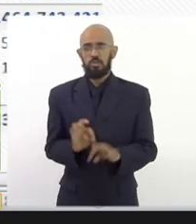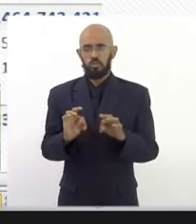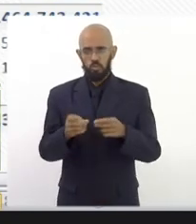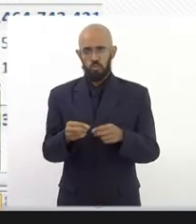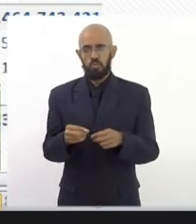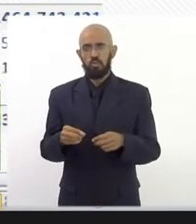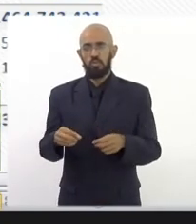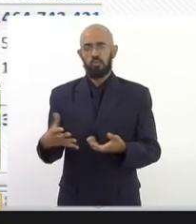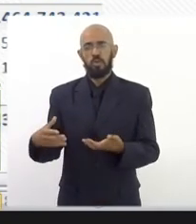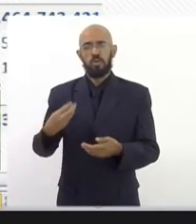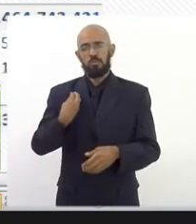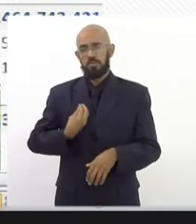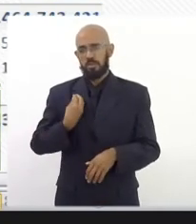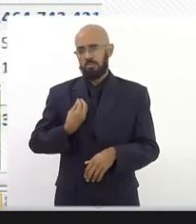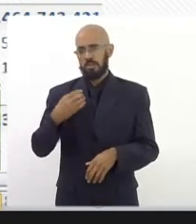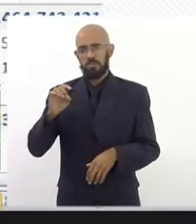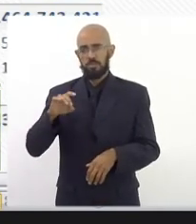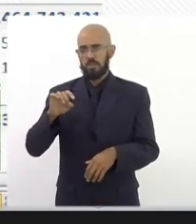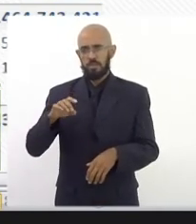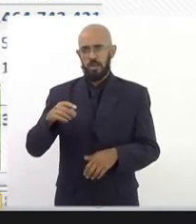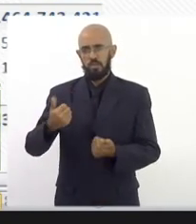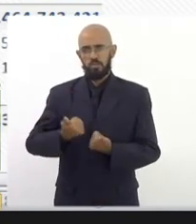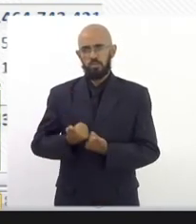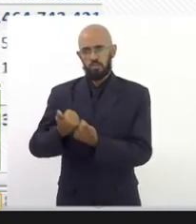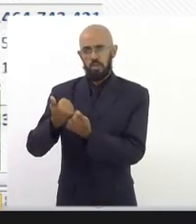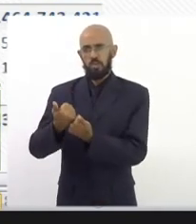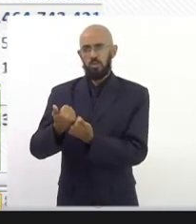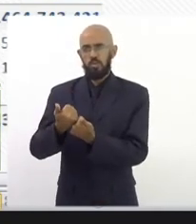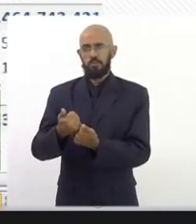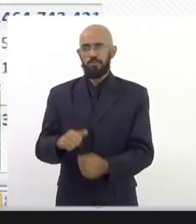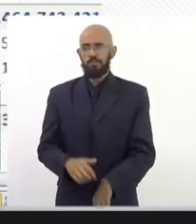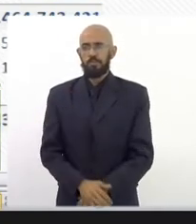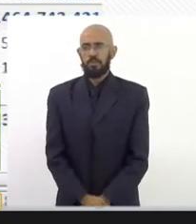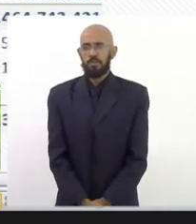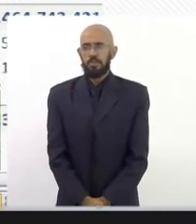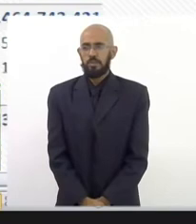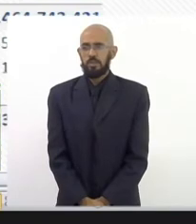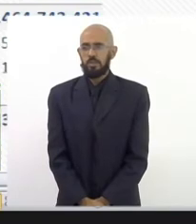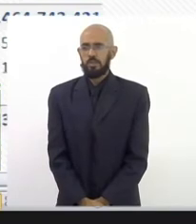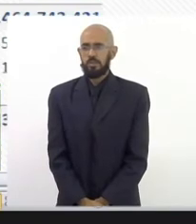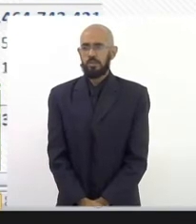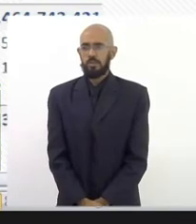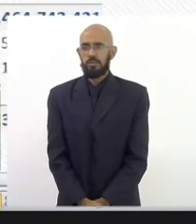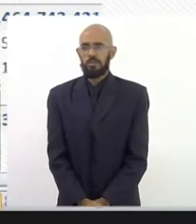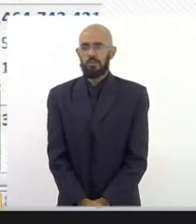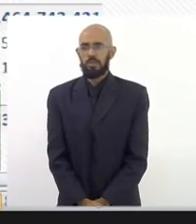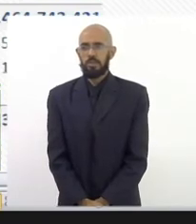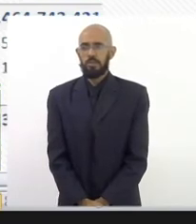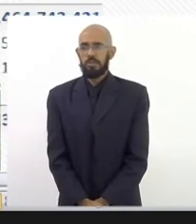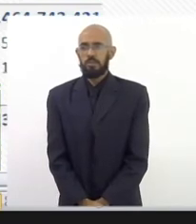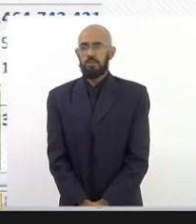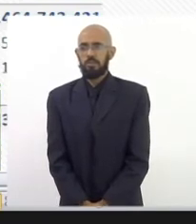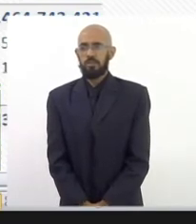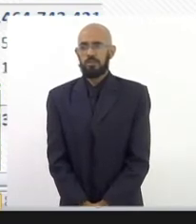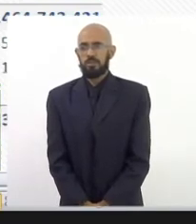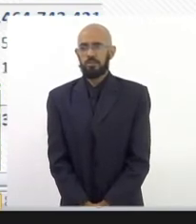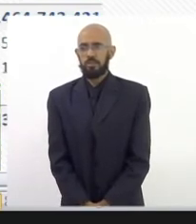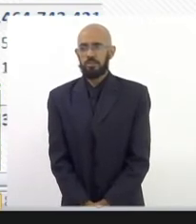e participação especial que sustentaram o resultado previdenciário.